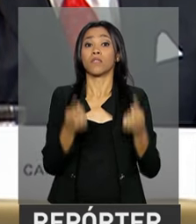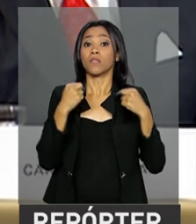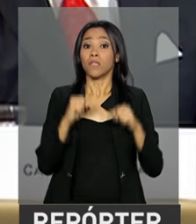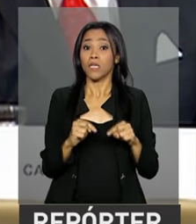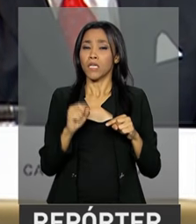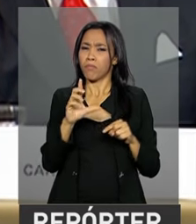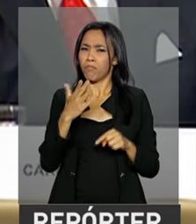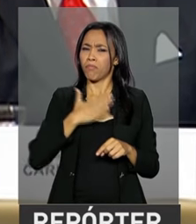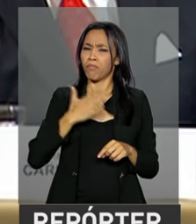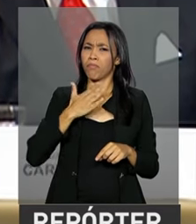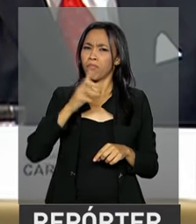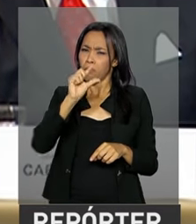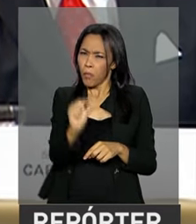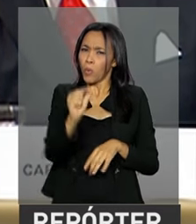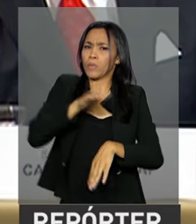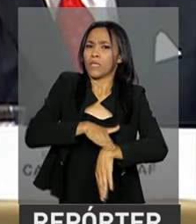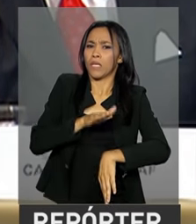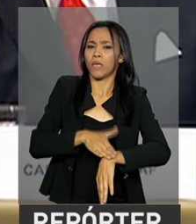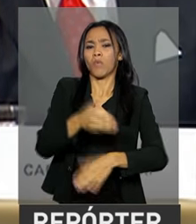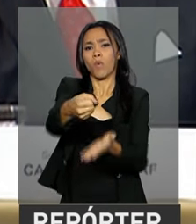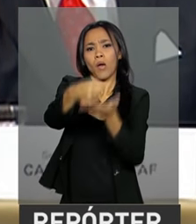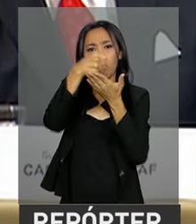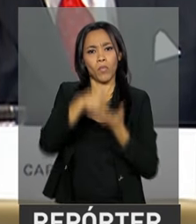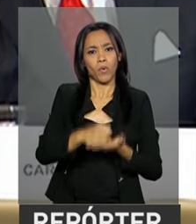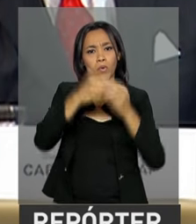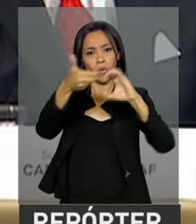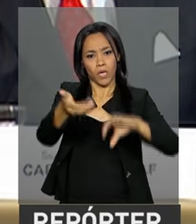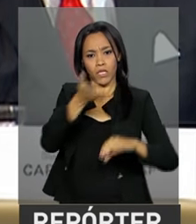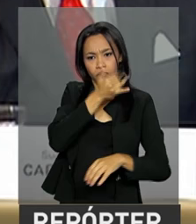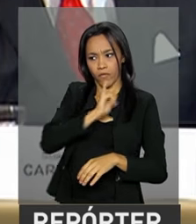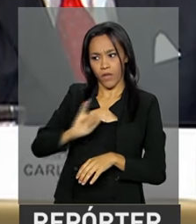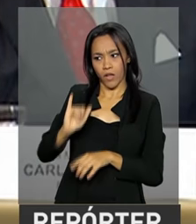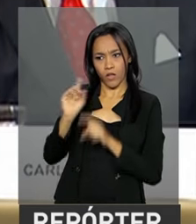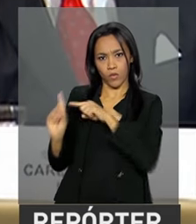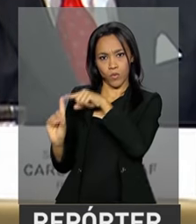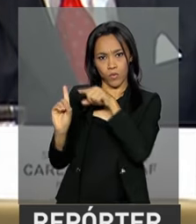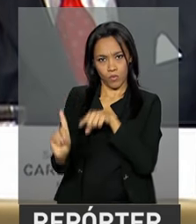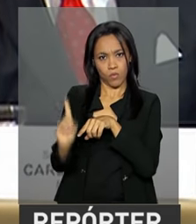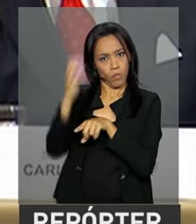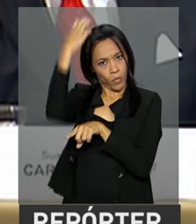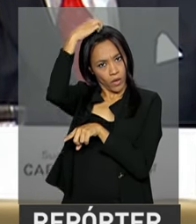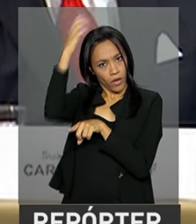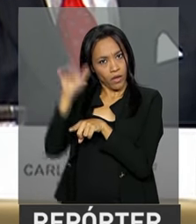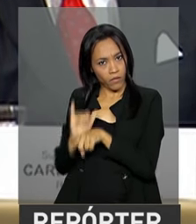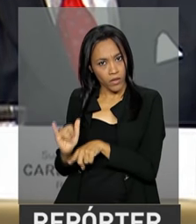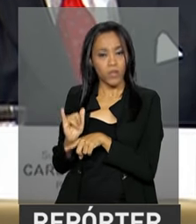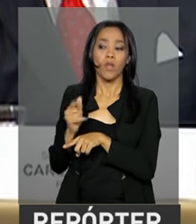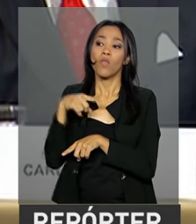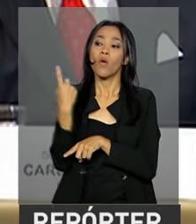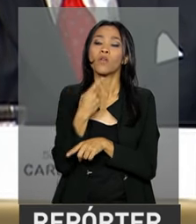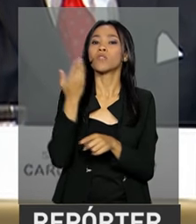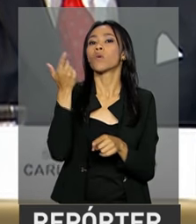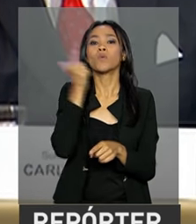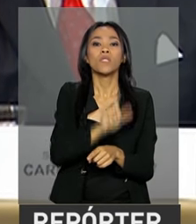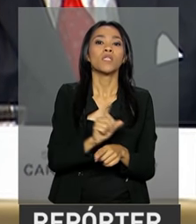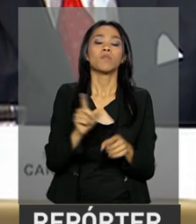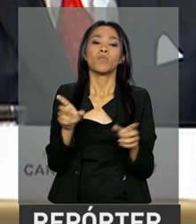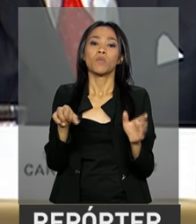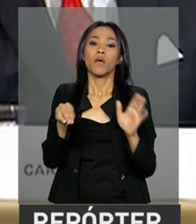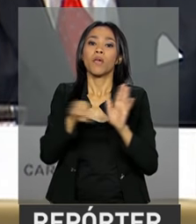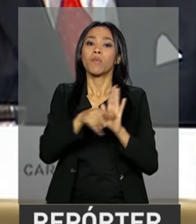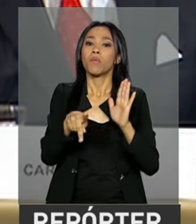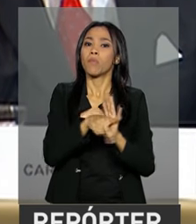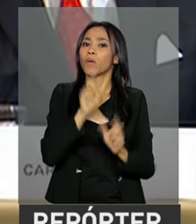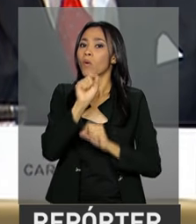apoio do congresso nacional majestade nós aprovamos emenda à constituição para controle dos gastos